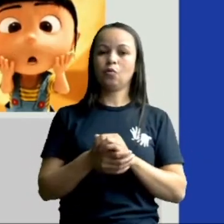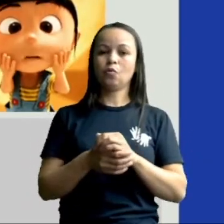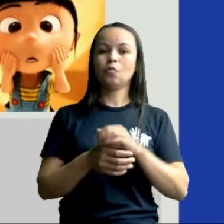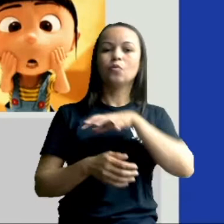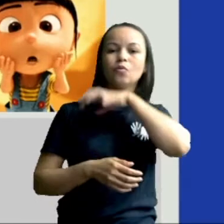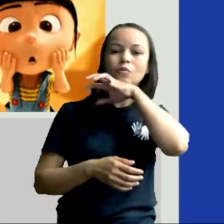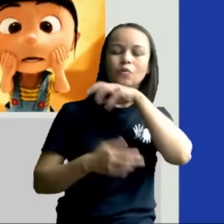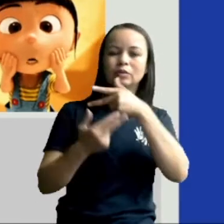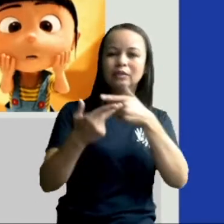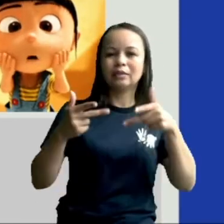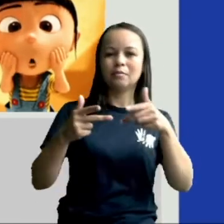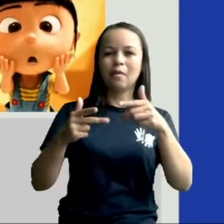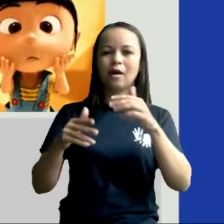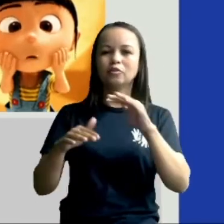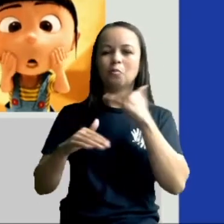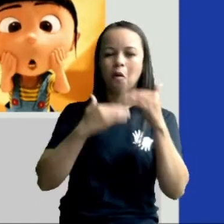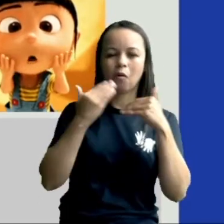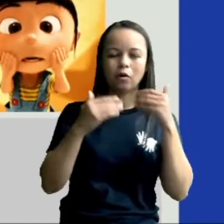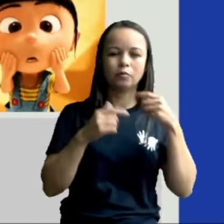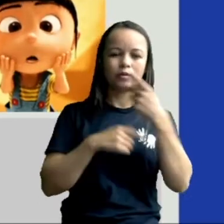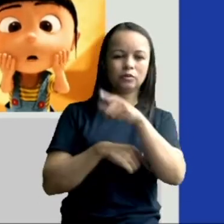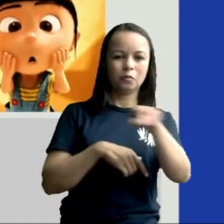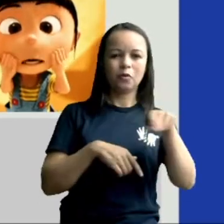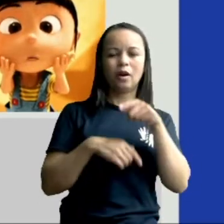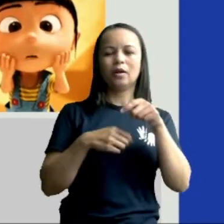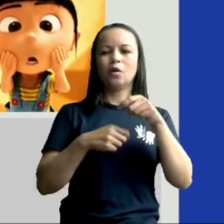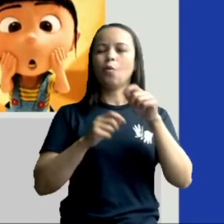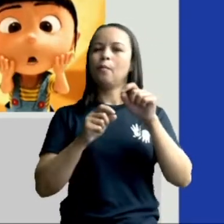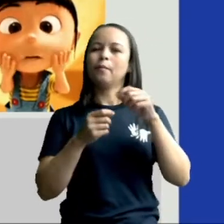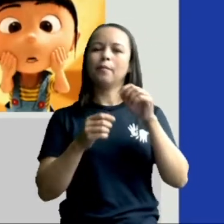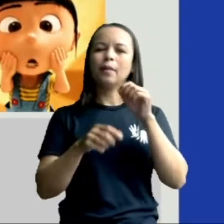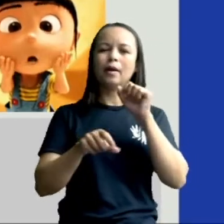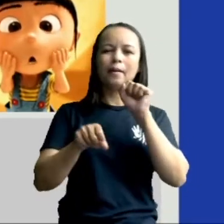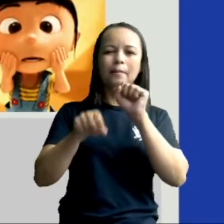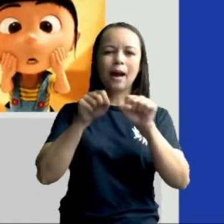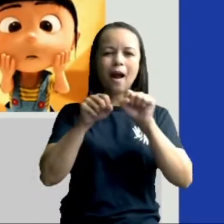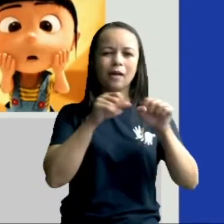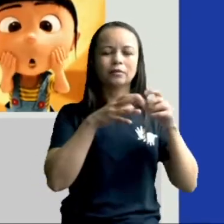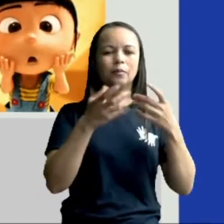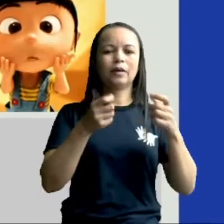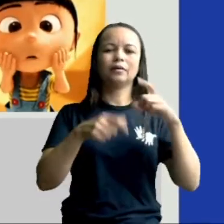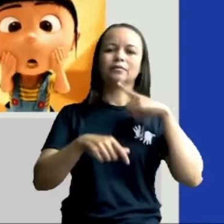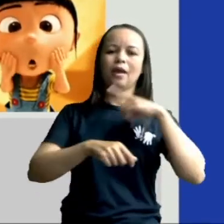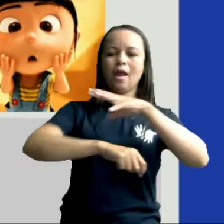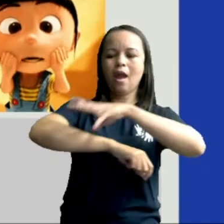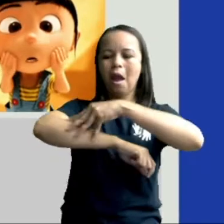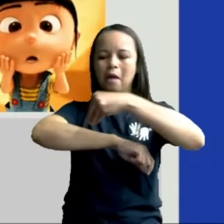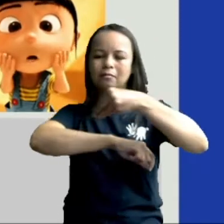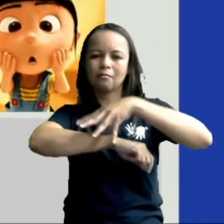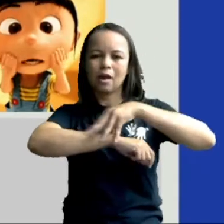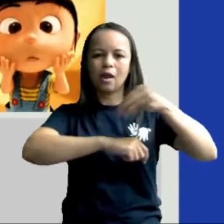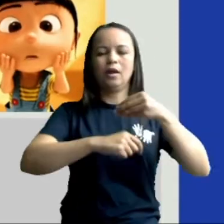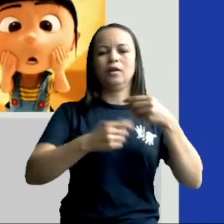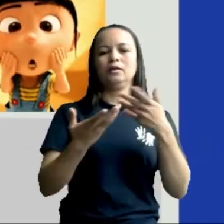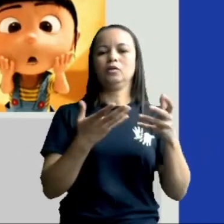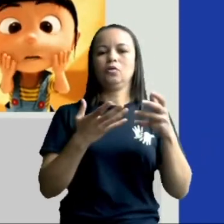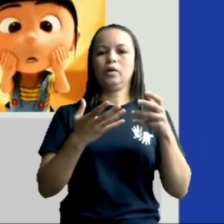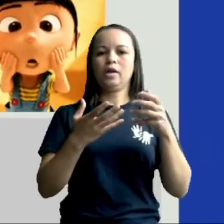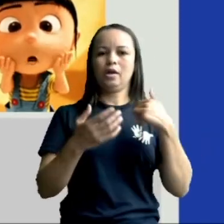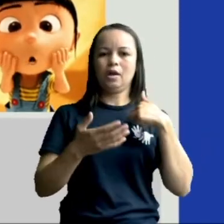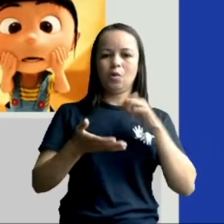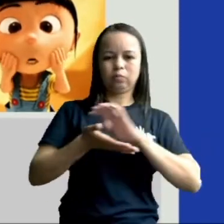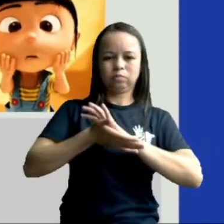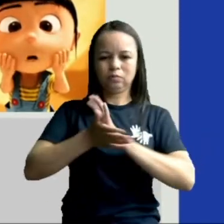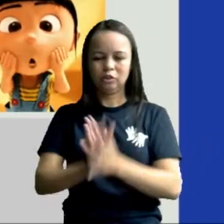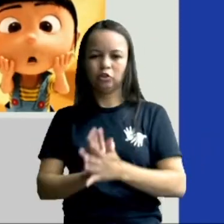por ali para poder ter a pele ou não sei mais o que, enfim, eu destruo